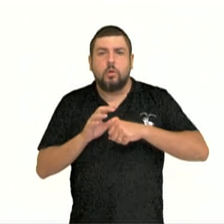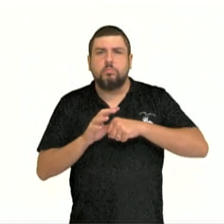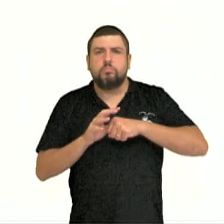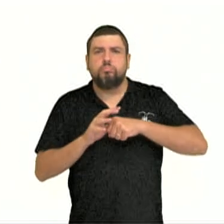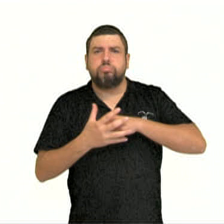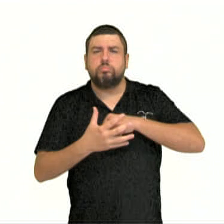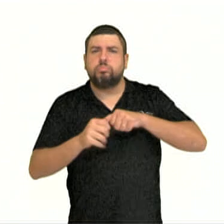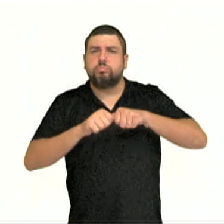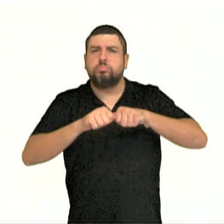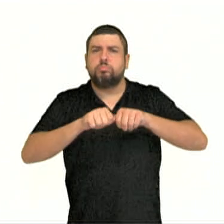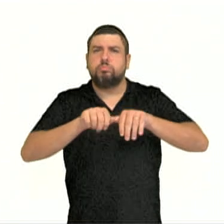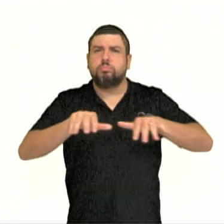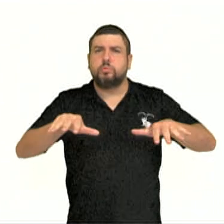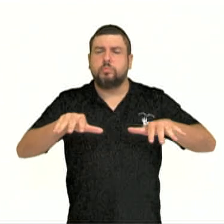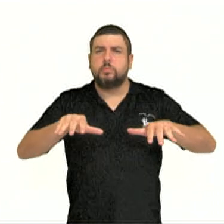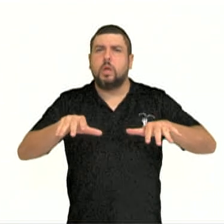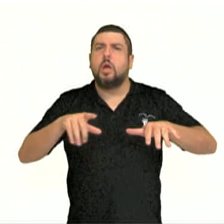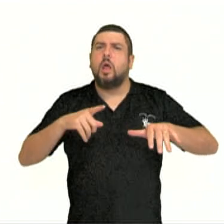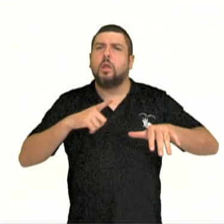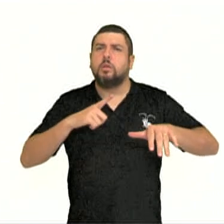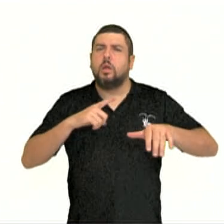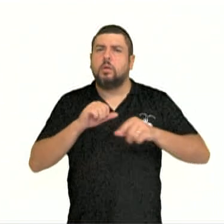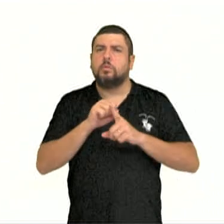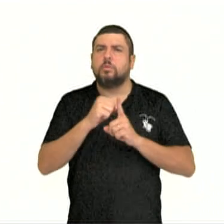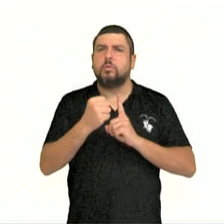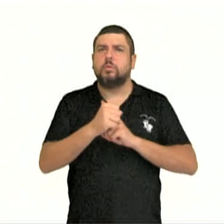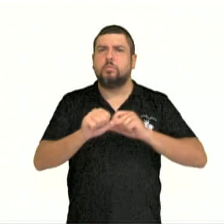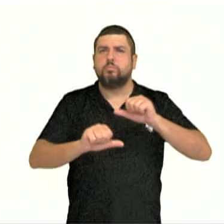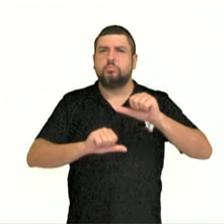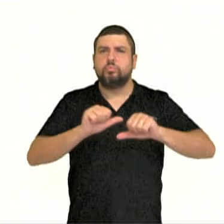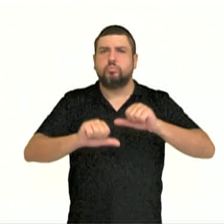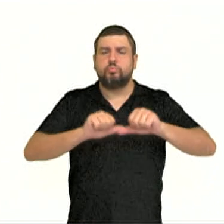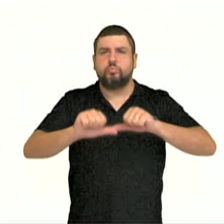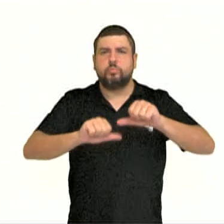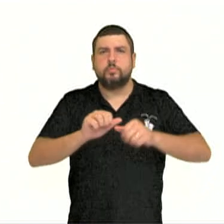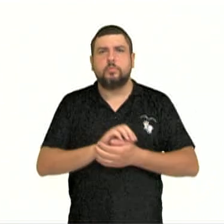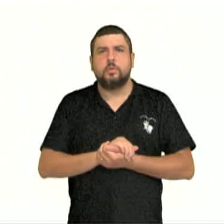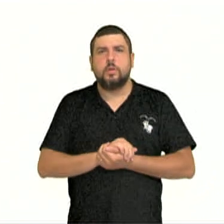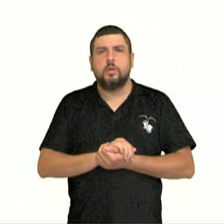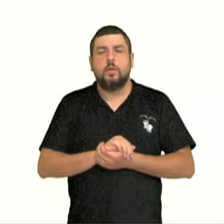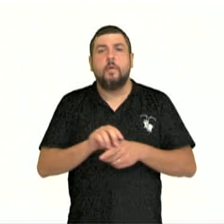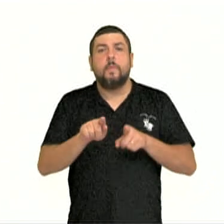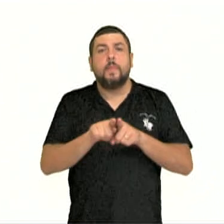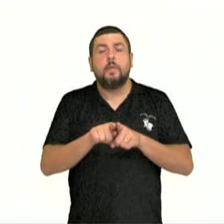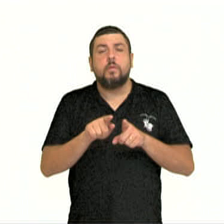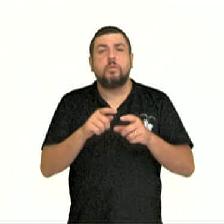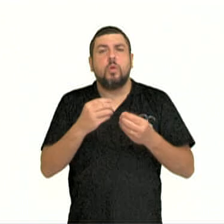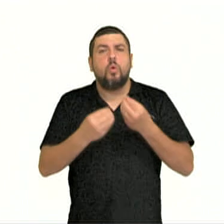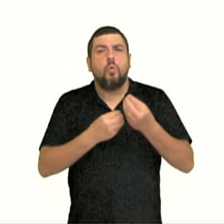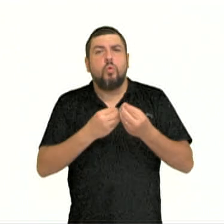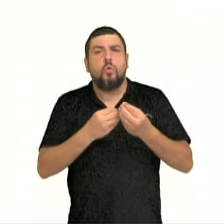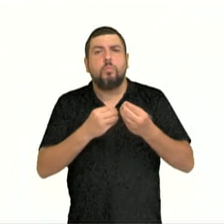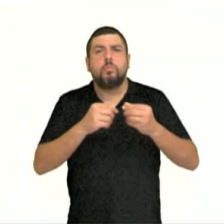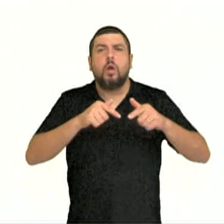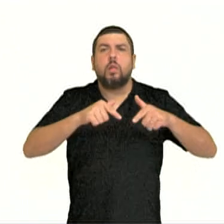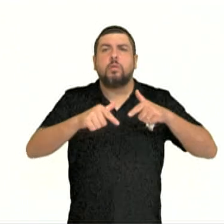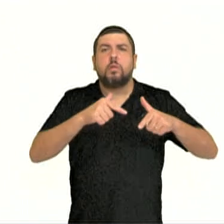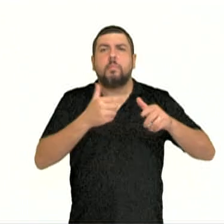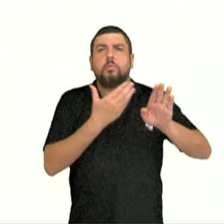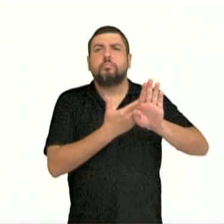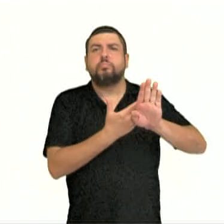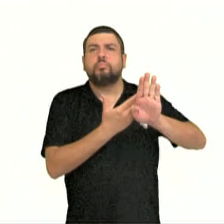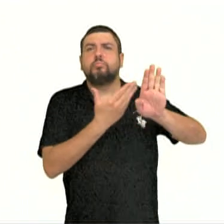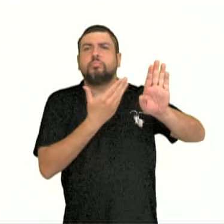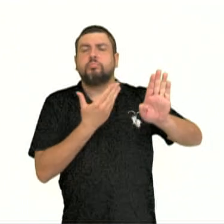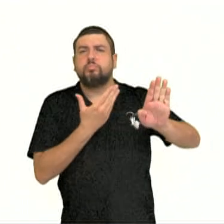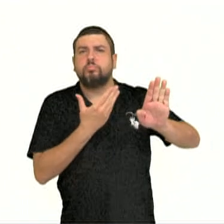tem que contextualizar em relação a isso. O estabelecimento de formas remotas de ensino, do trabalho, entre outras tantas possibilidades, né?